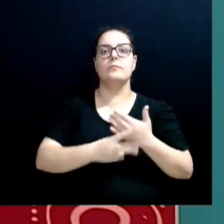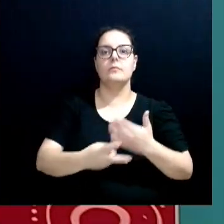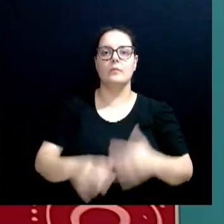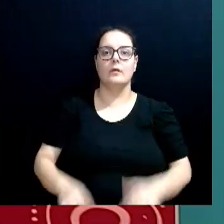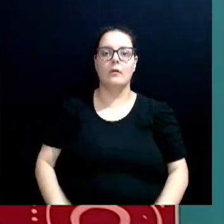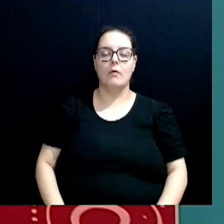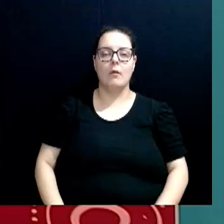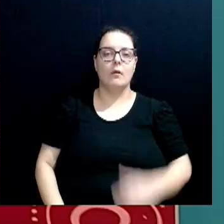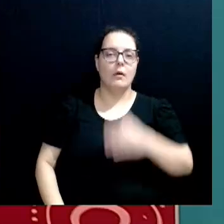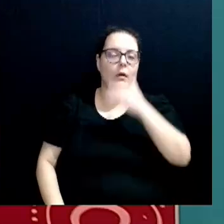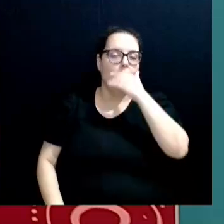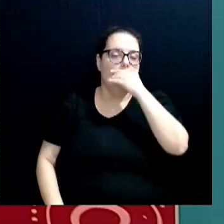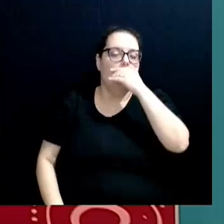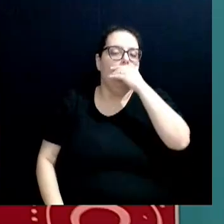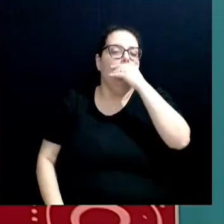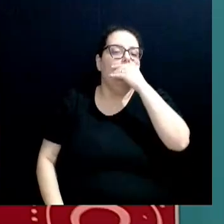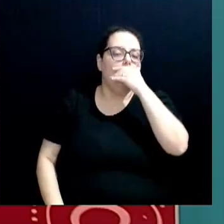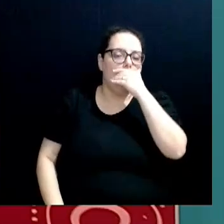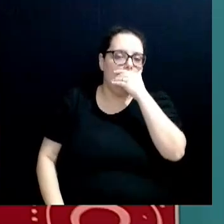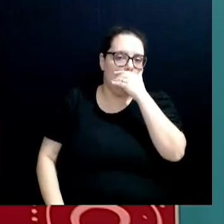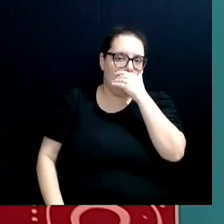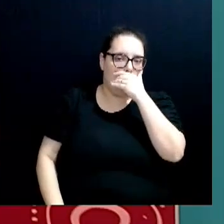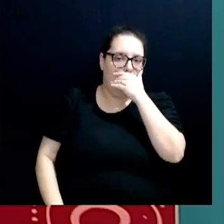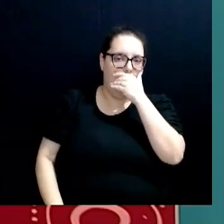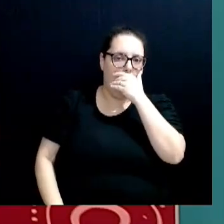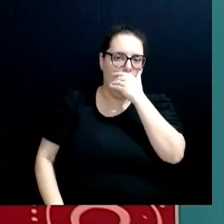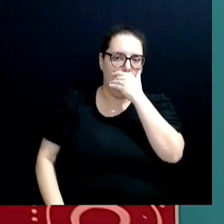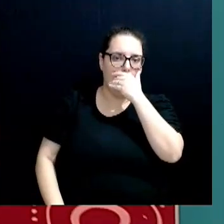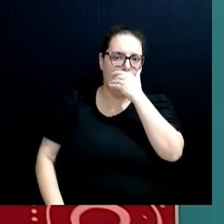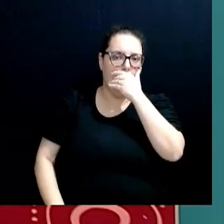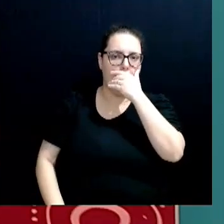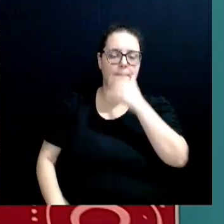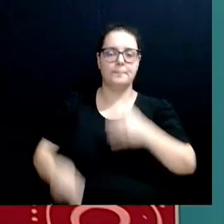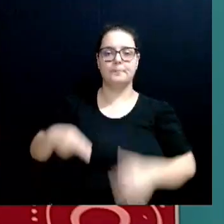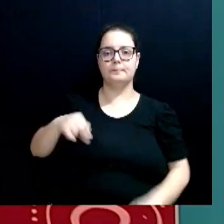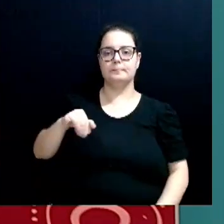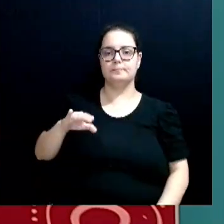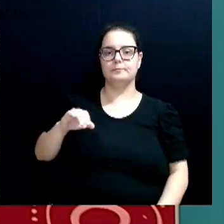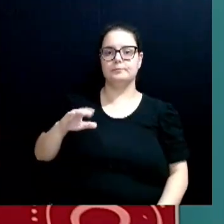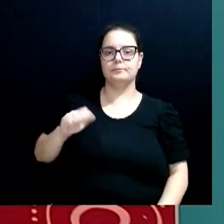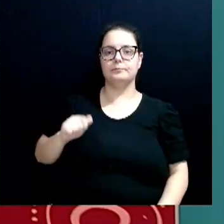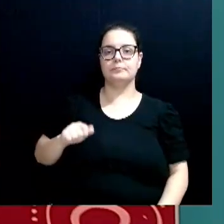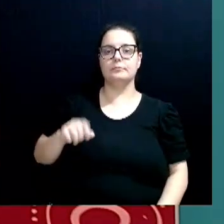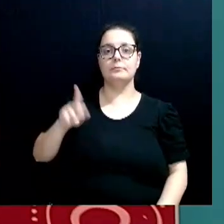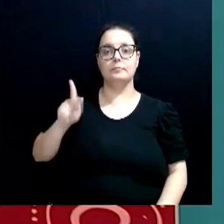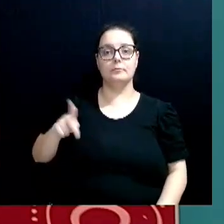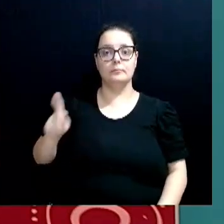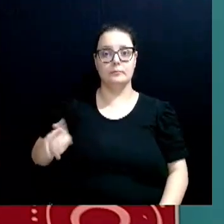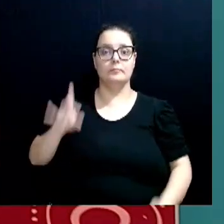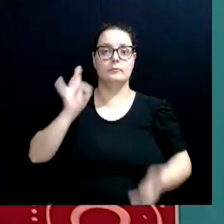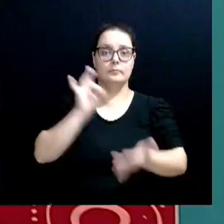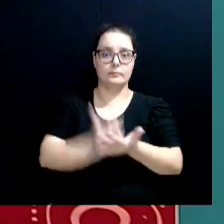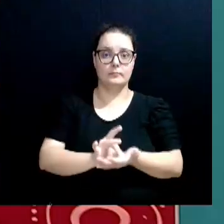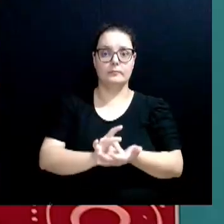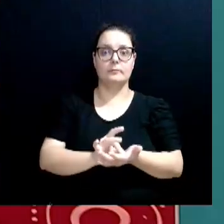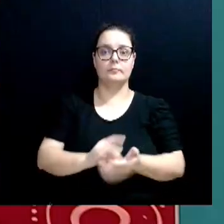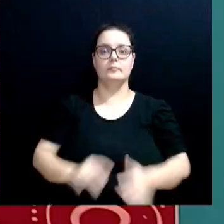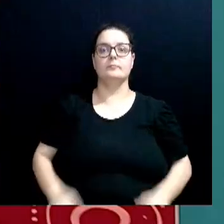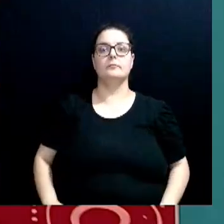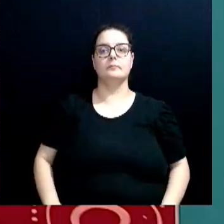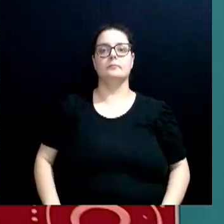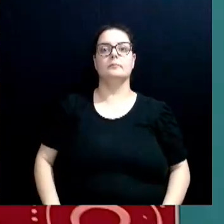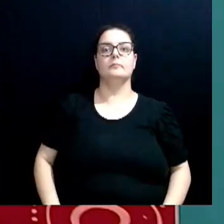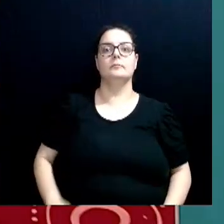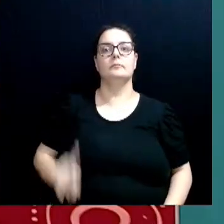Aniceia era docente da Universidade Federal de Uberlândia, filha de Campinas,